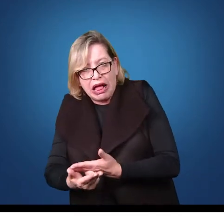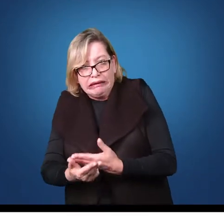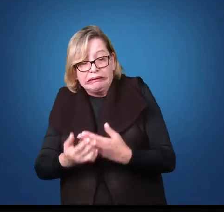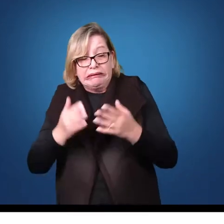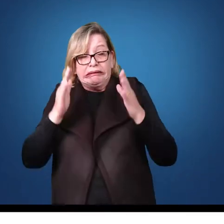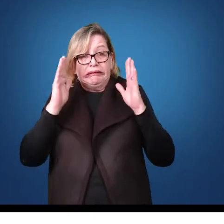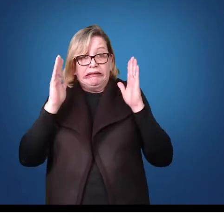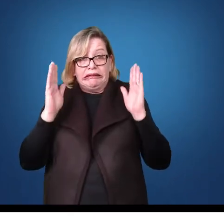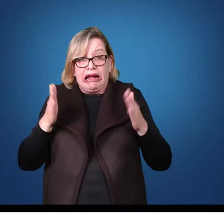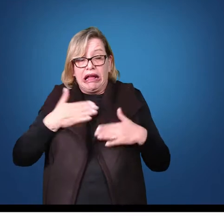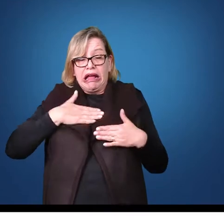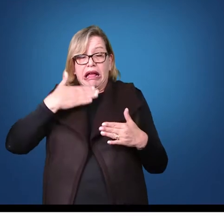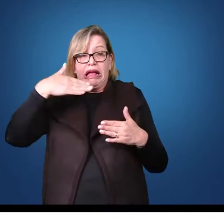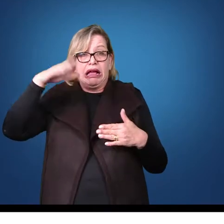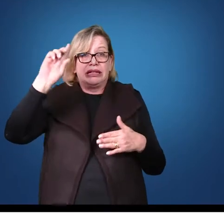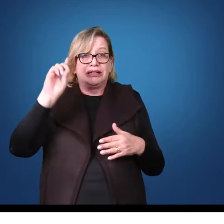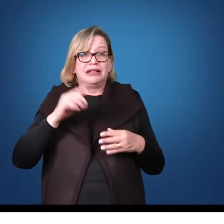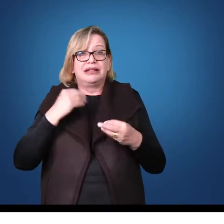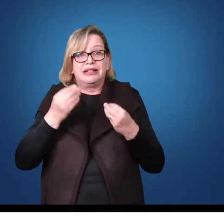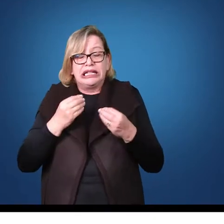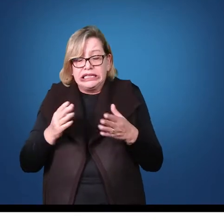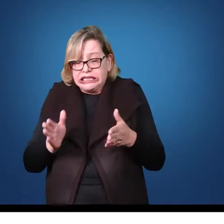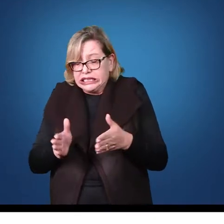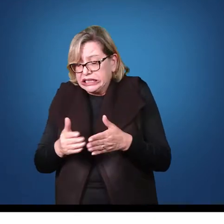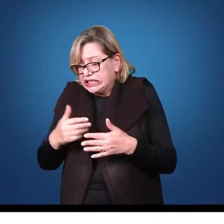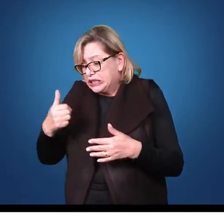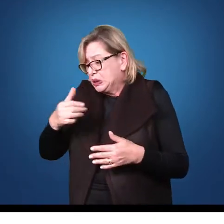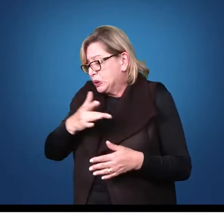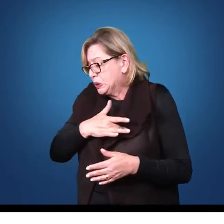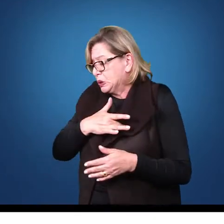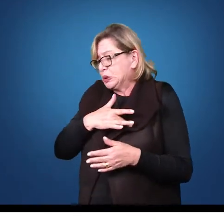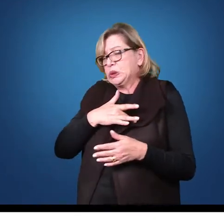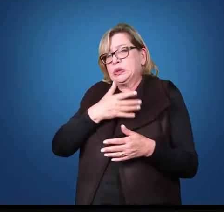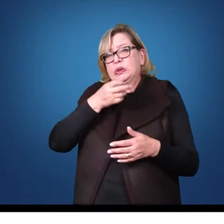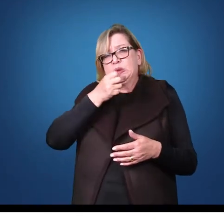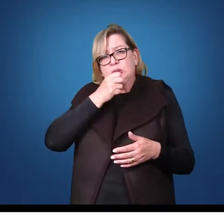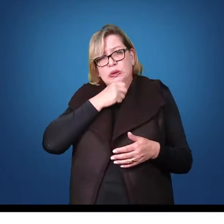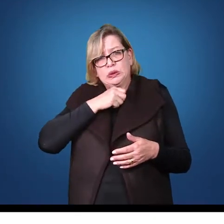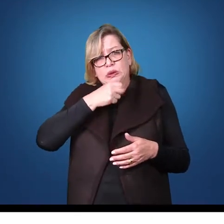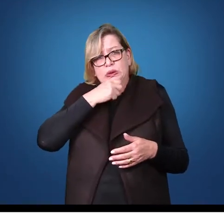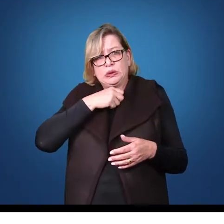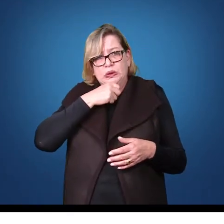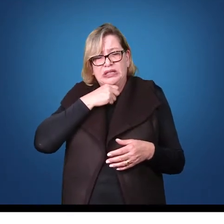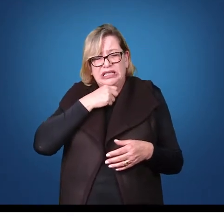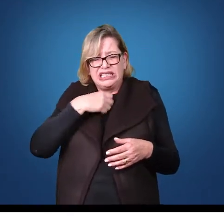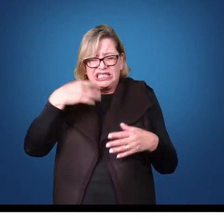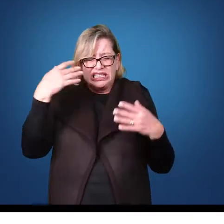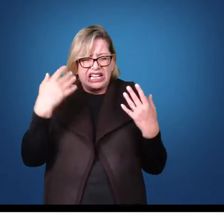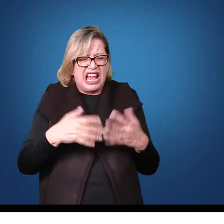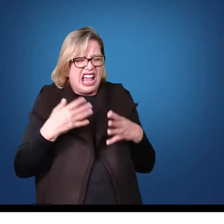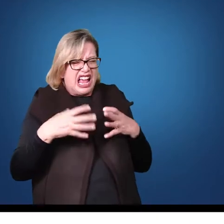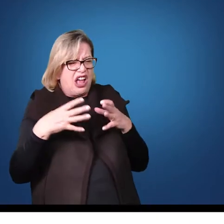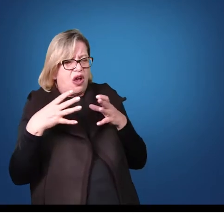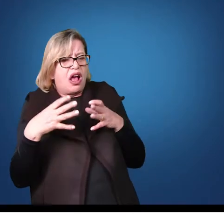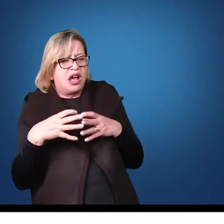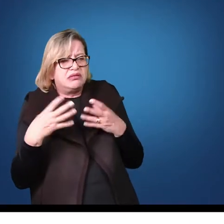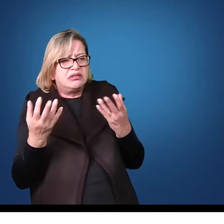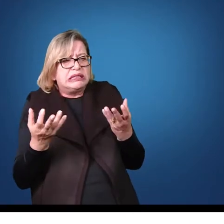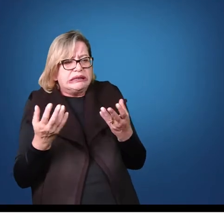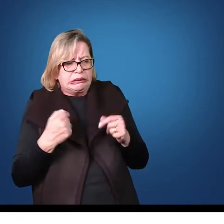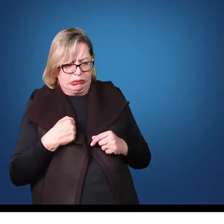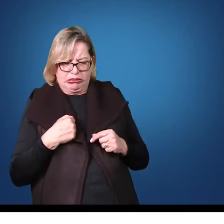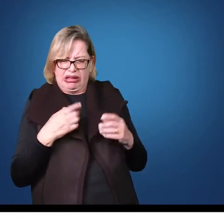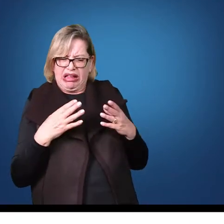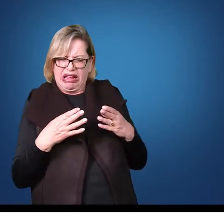ah! Pobre vovô! Meu rabanete! Que rabanete